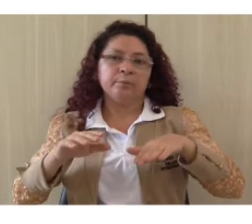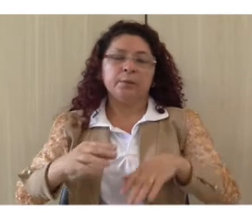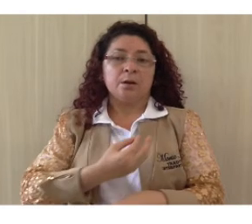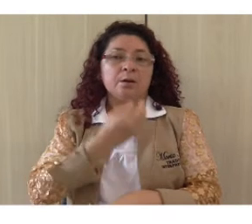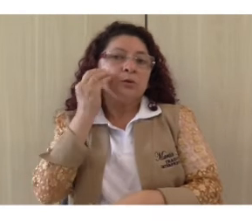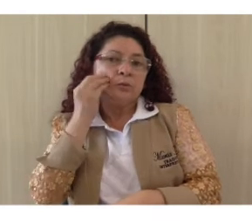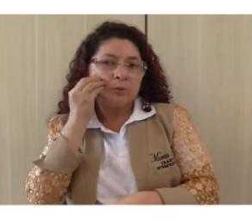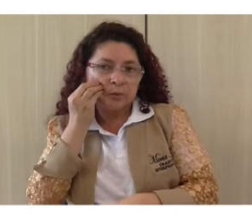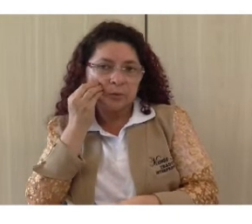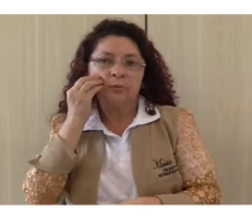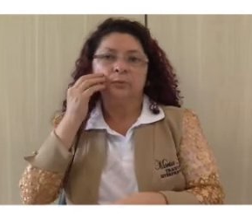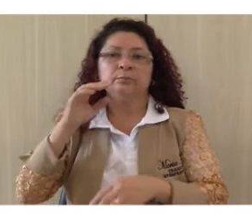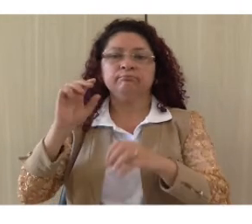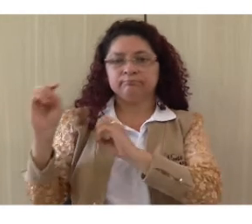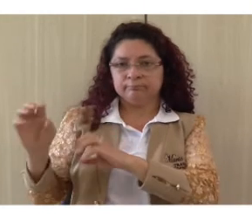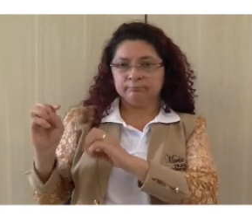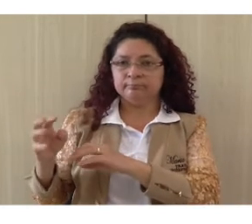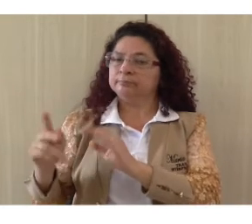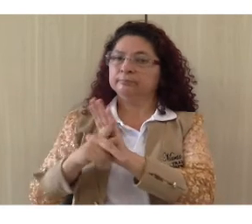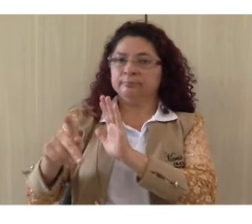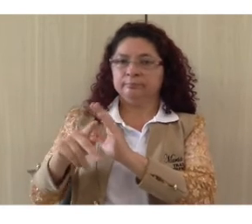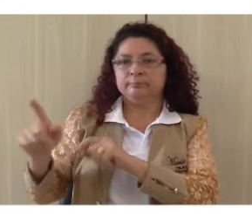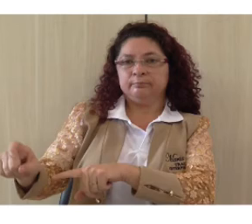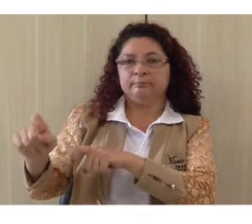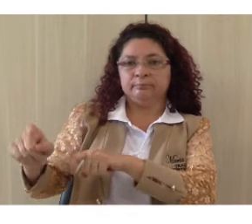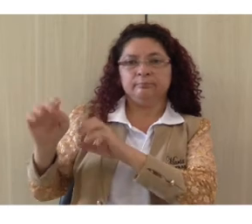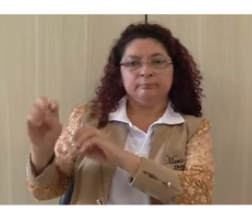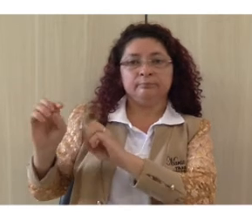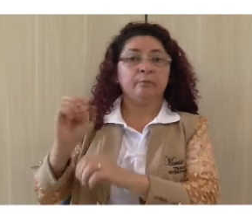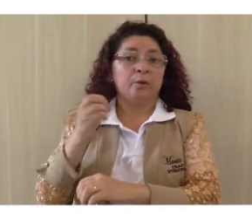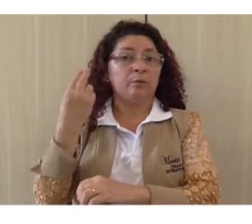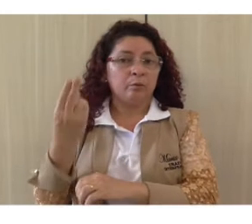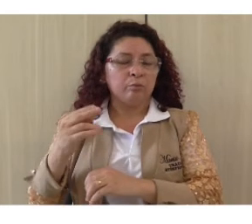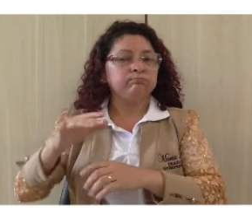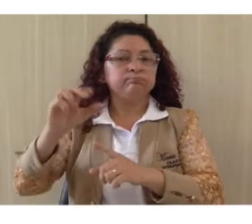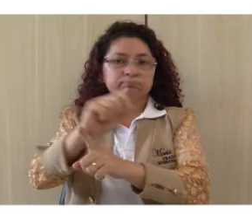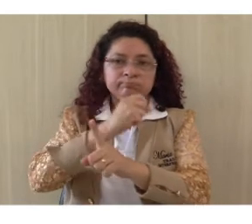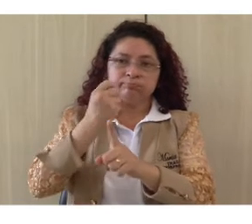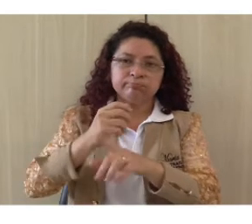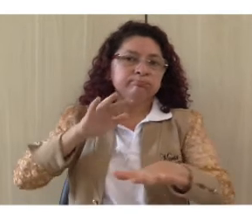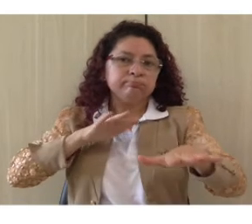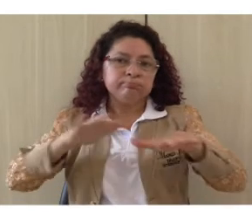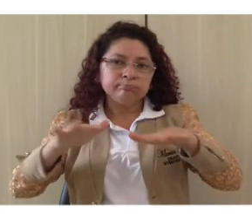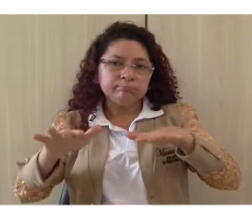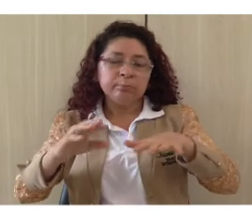educacionais alternativas de educação do campo ou vinculados a movimentos sociais